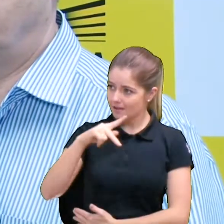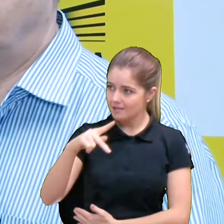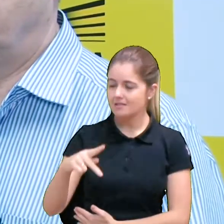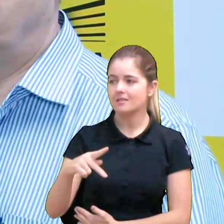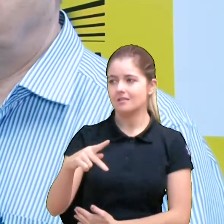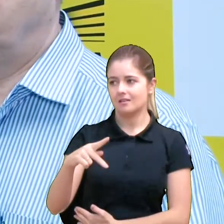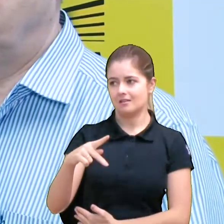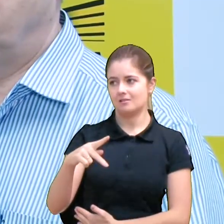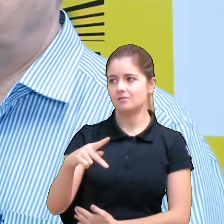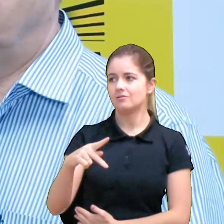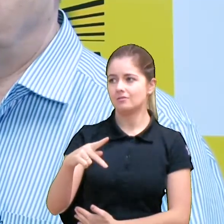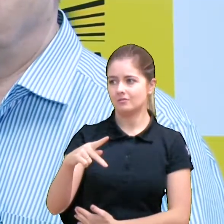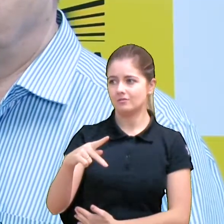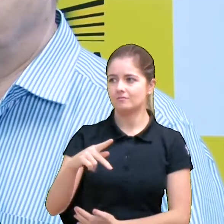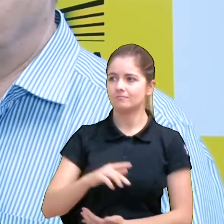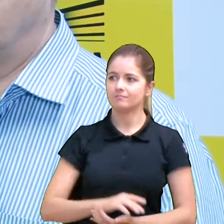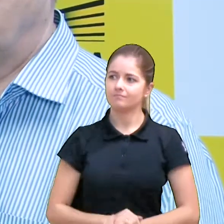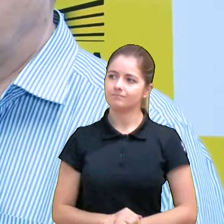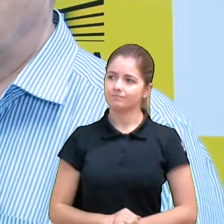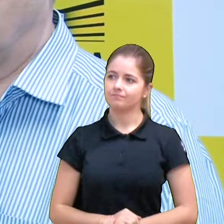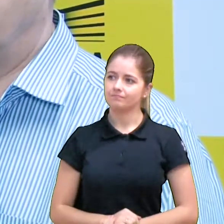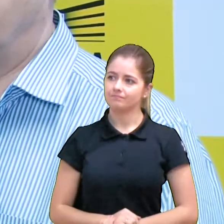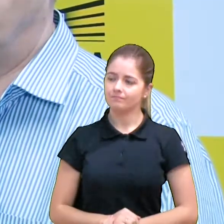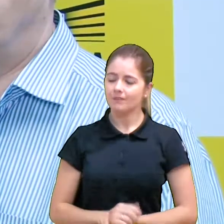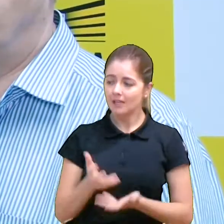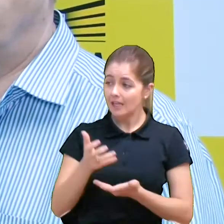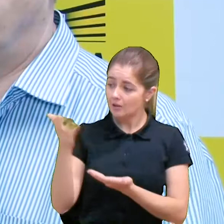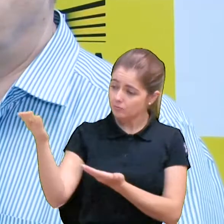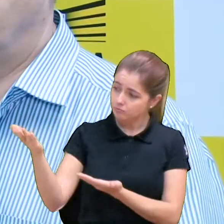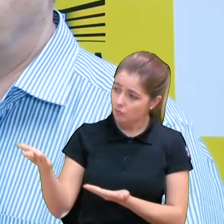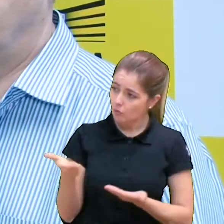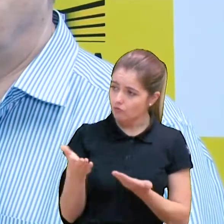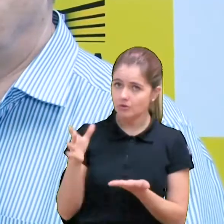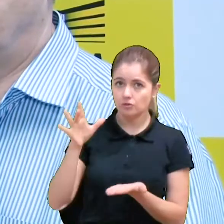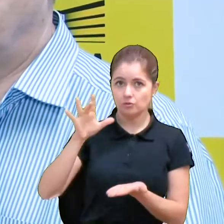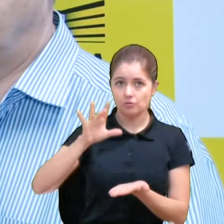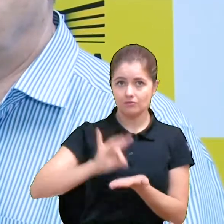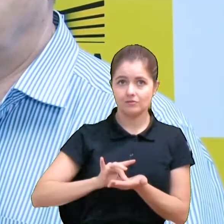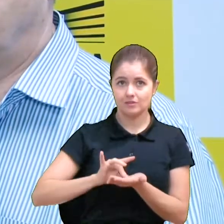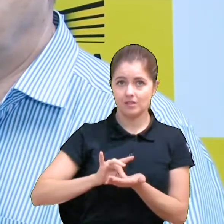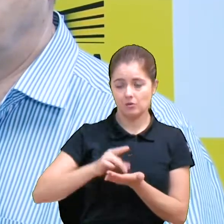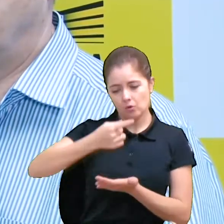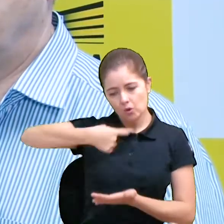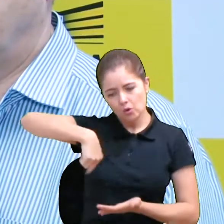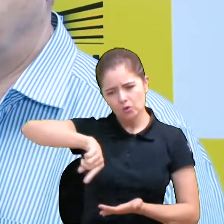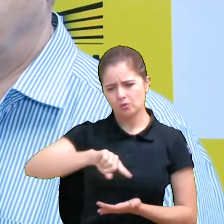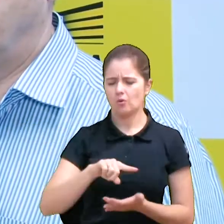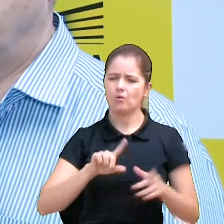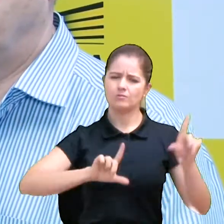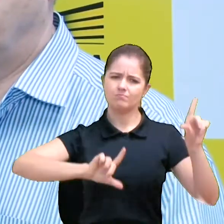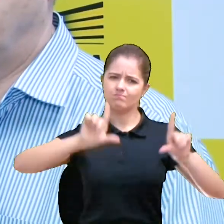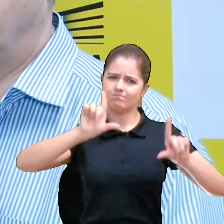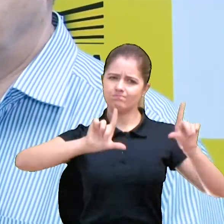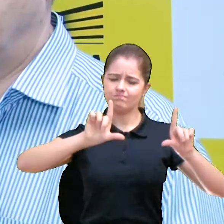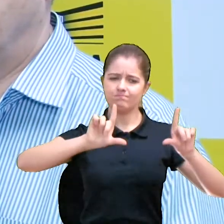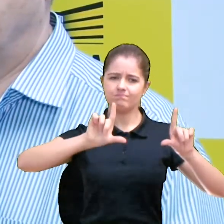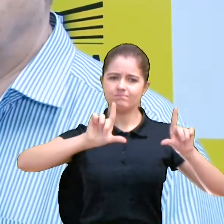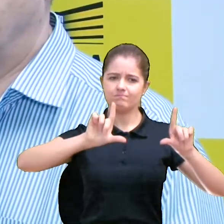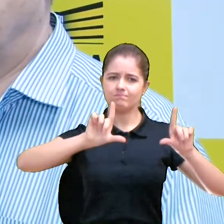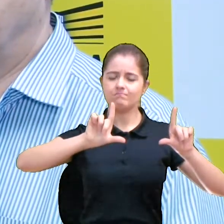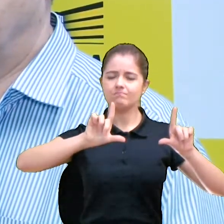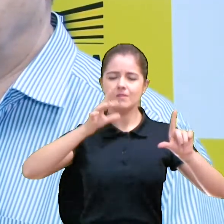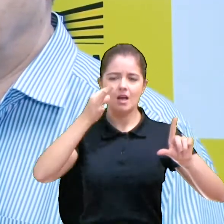convite oficial aqui para que todas as pessoas possam vir. Lógico, nós vamos estar transmitindo ao vivo, mas nada melhor que